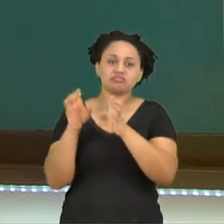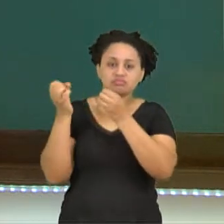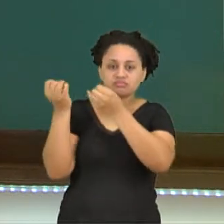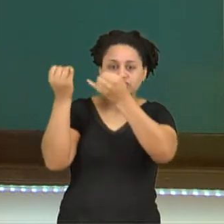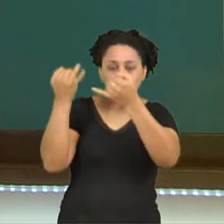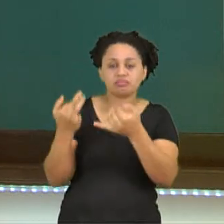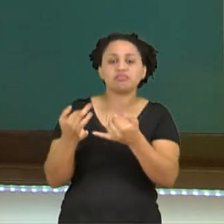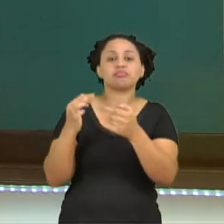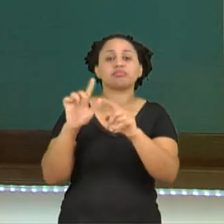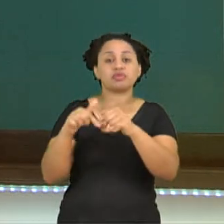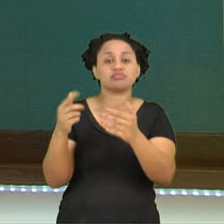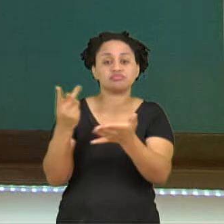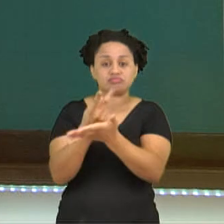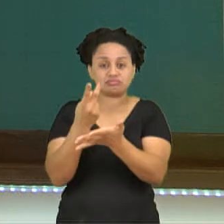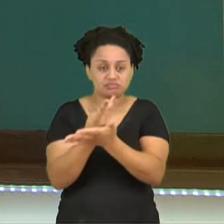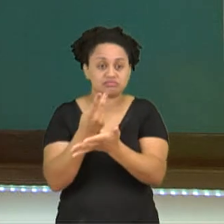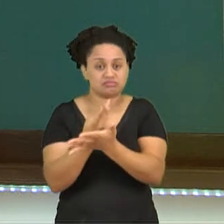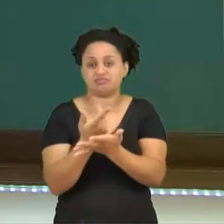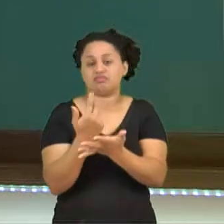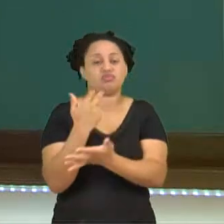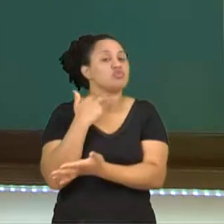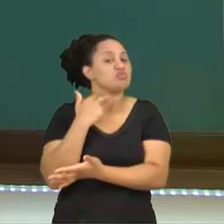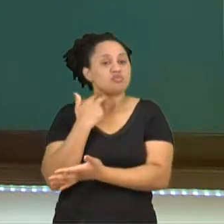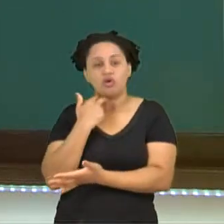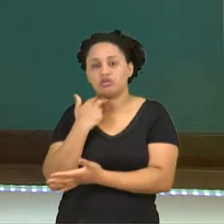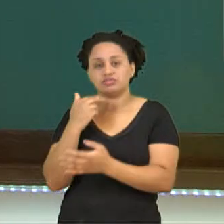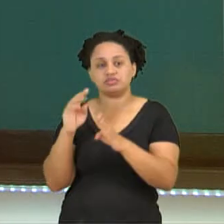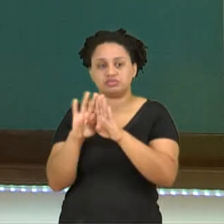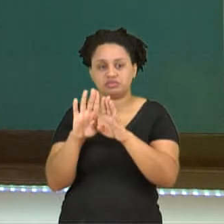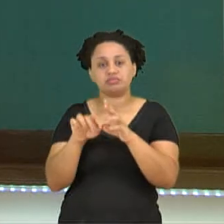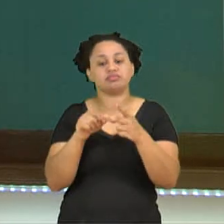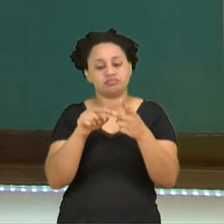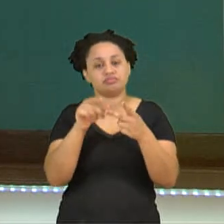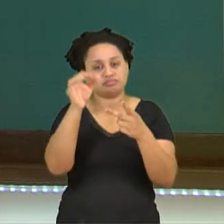às faltas. Isso não pode acontecer.